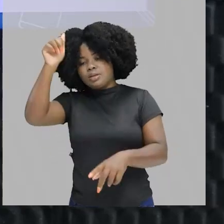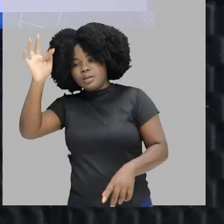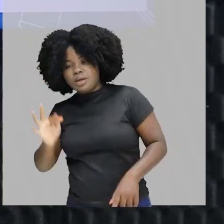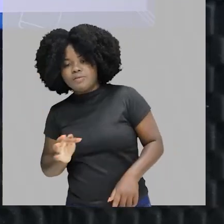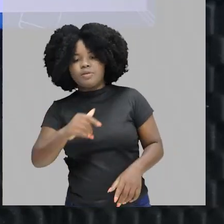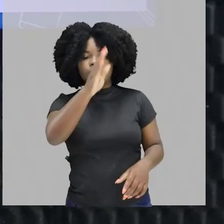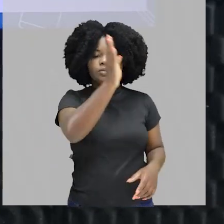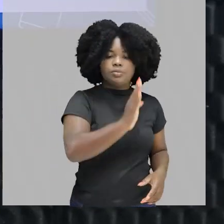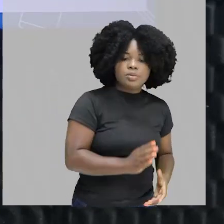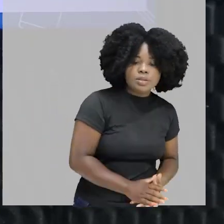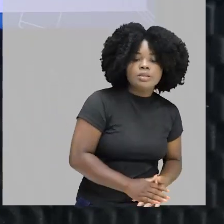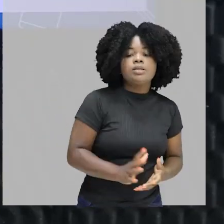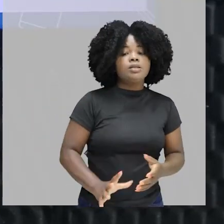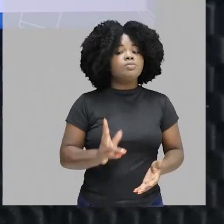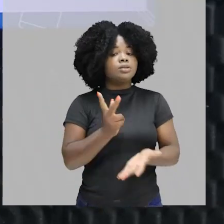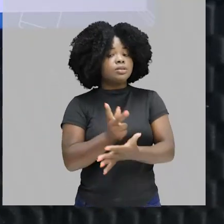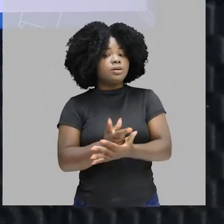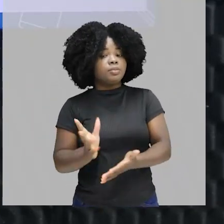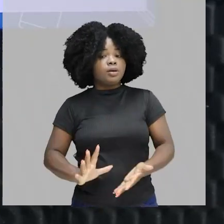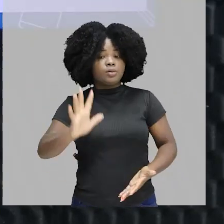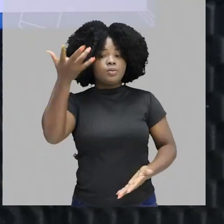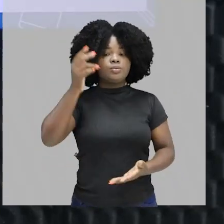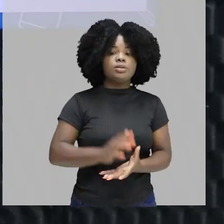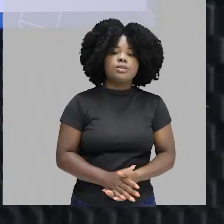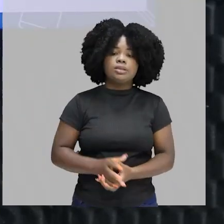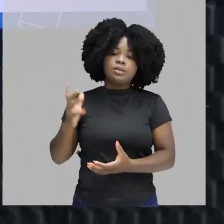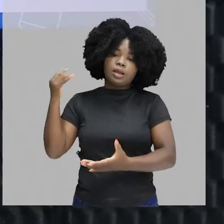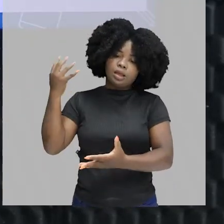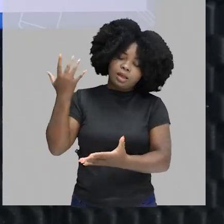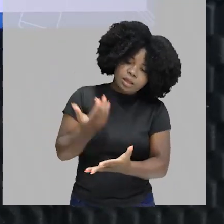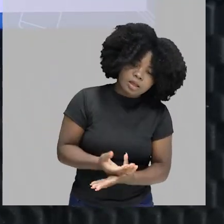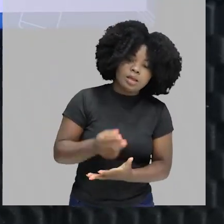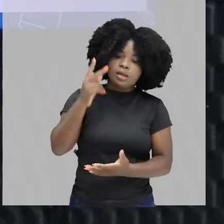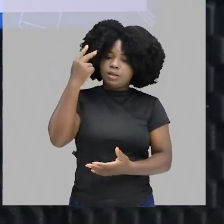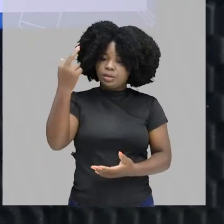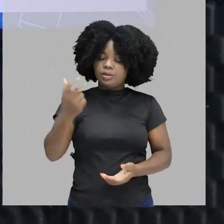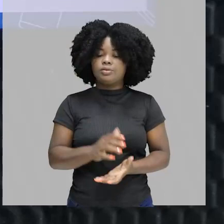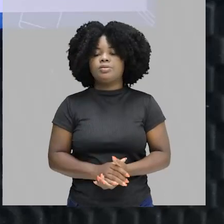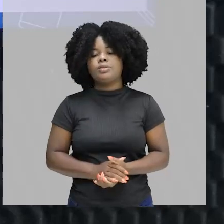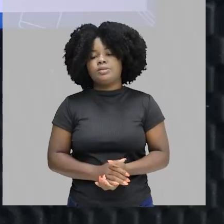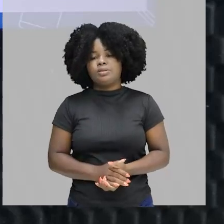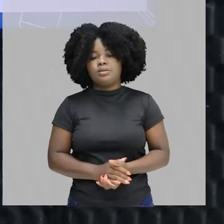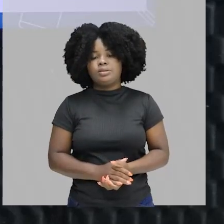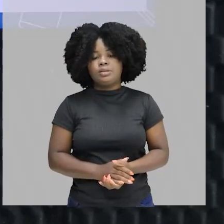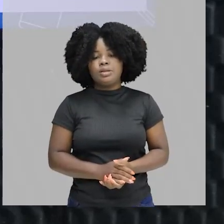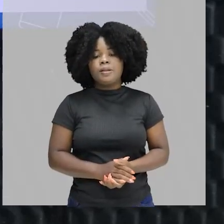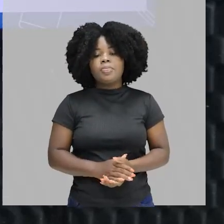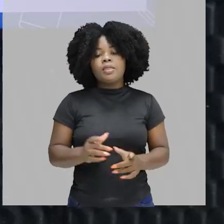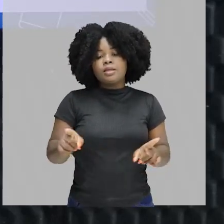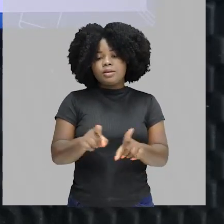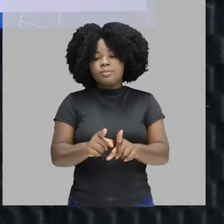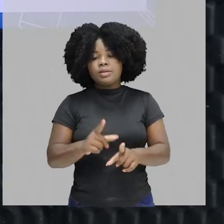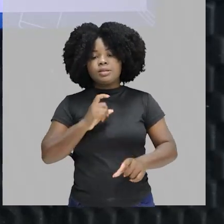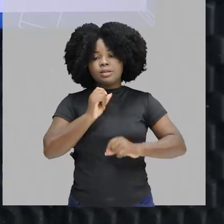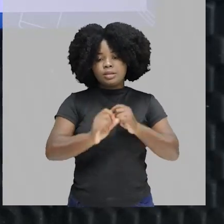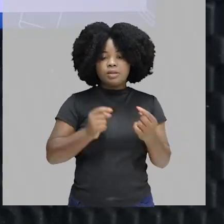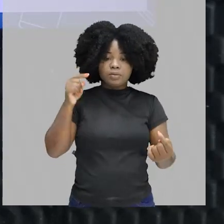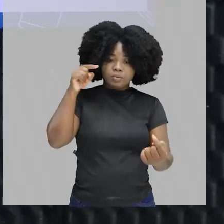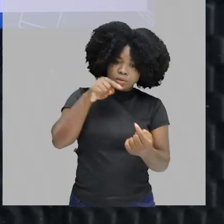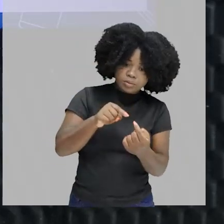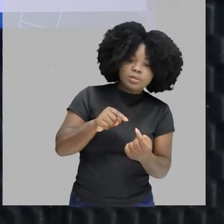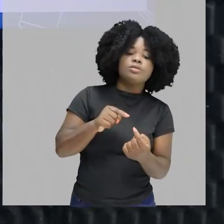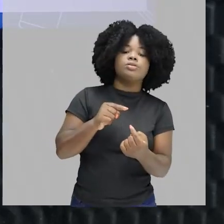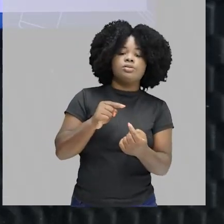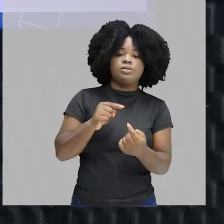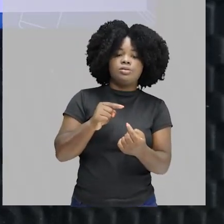história. E ele tem um elemento central, que é o que, Marcos? É a busca por sobrevivência. As pessoas que migram de